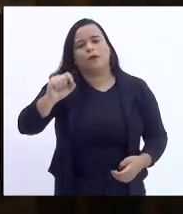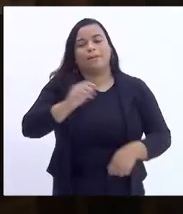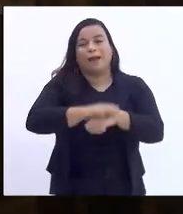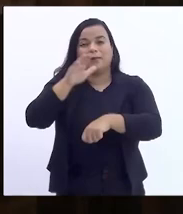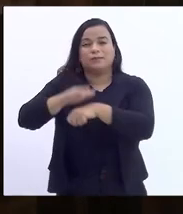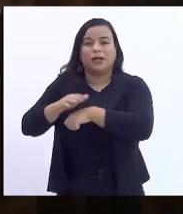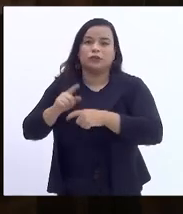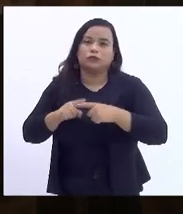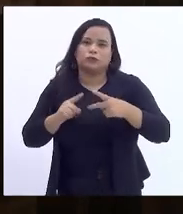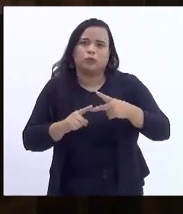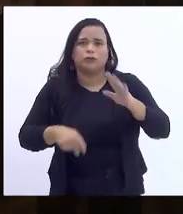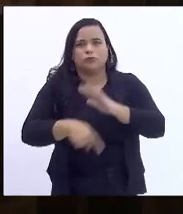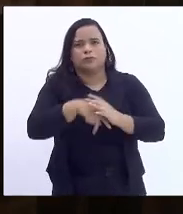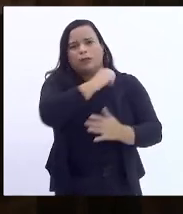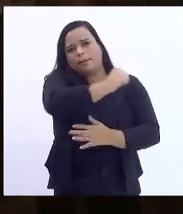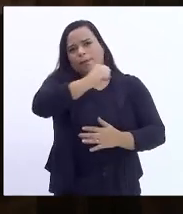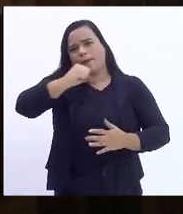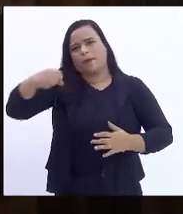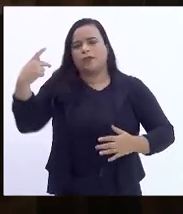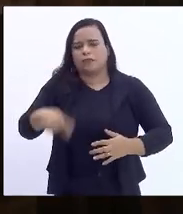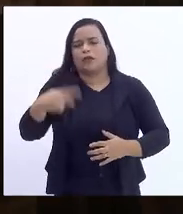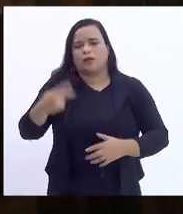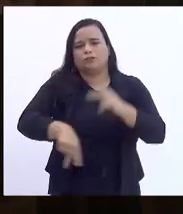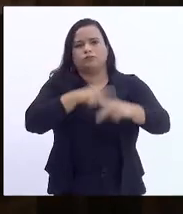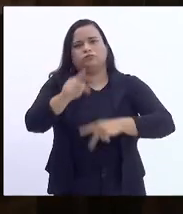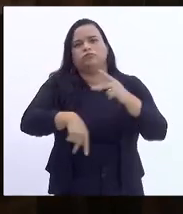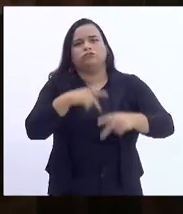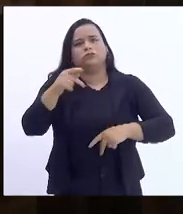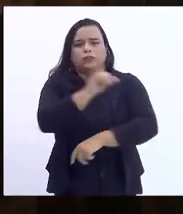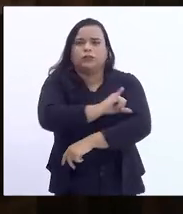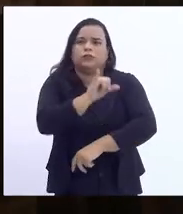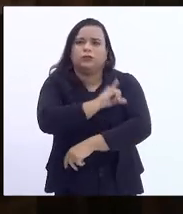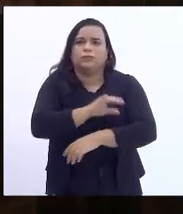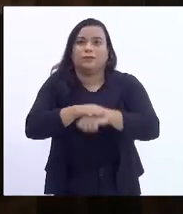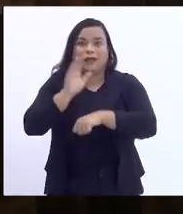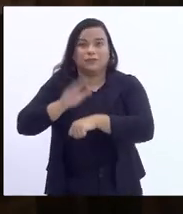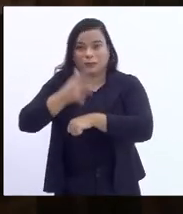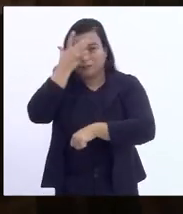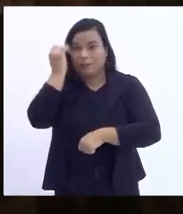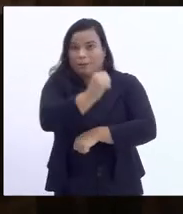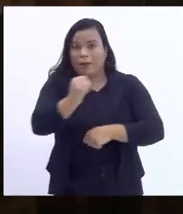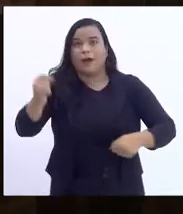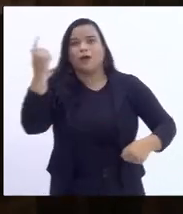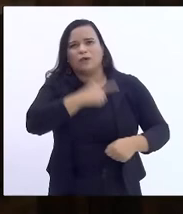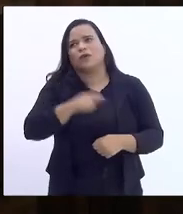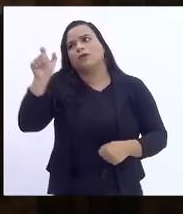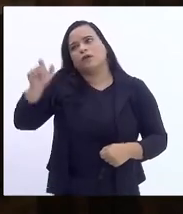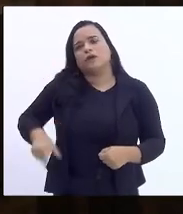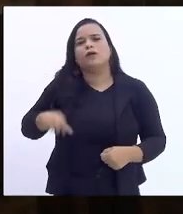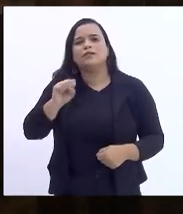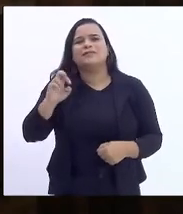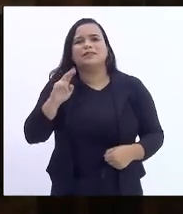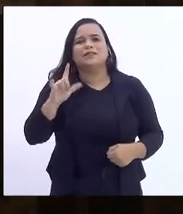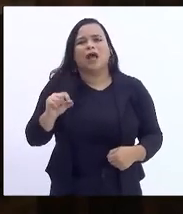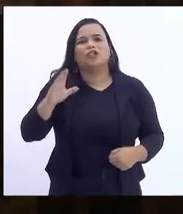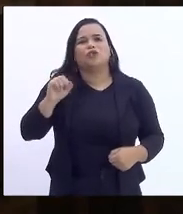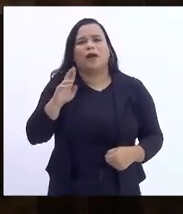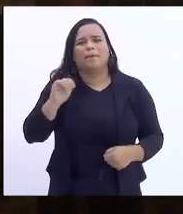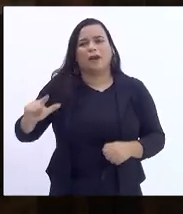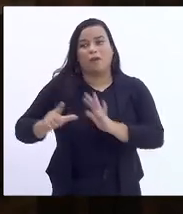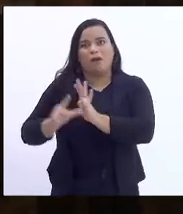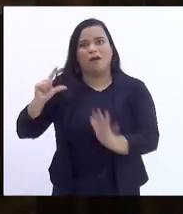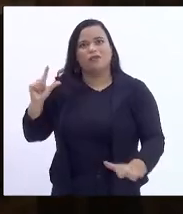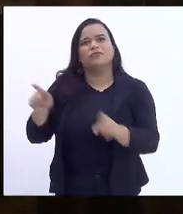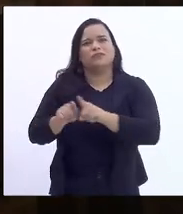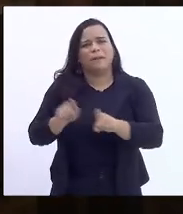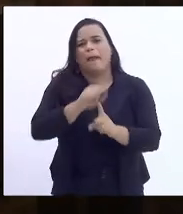maiores chacinas da história do Estado do Rio de Janeiro conseguiu matar mais gente que o Sérgio Cabral o outro assassino que governou o estado do Rio de